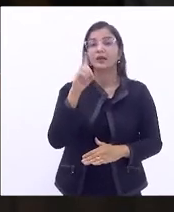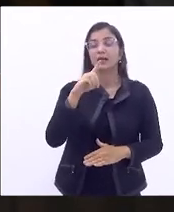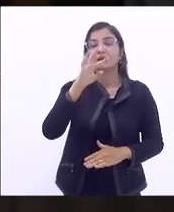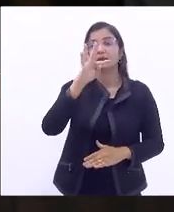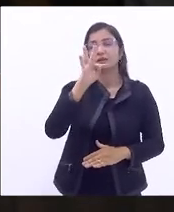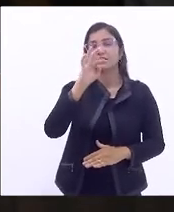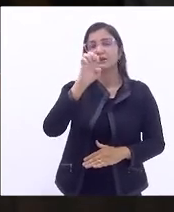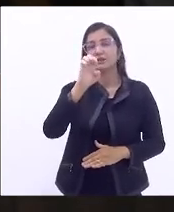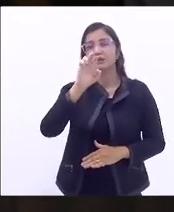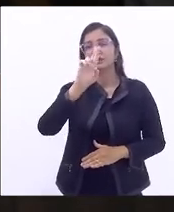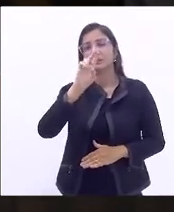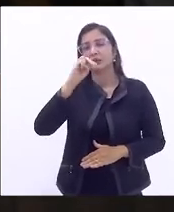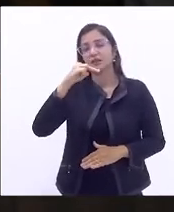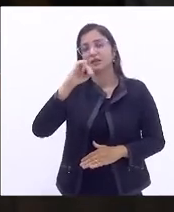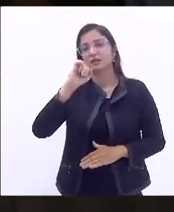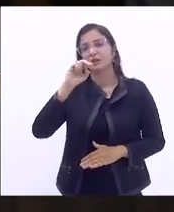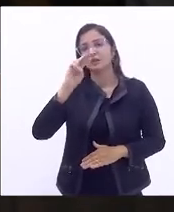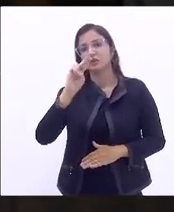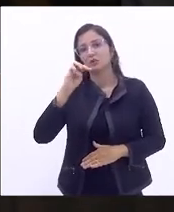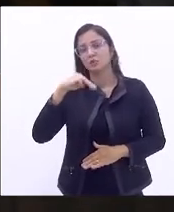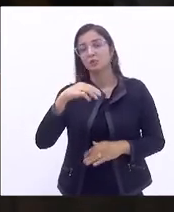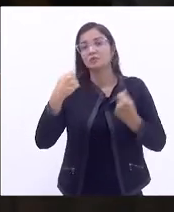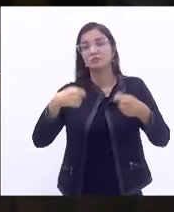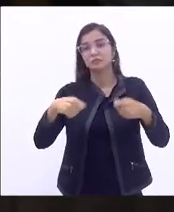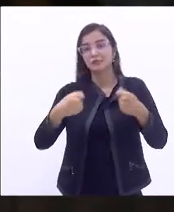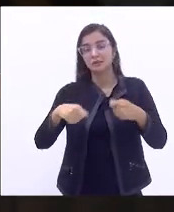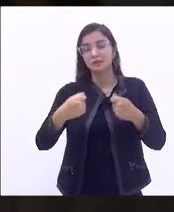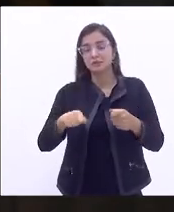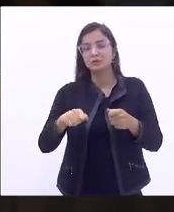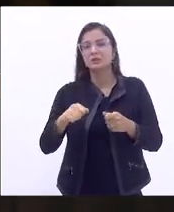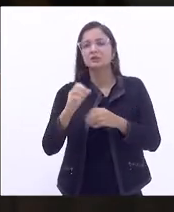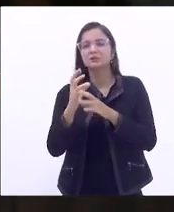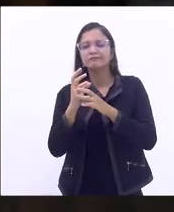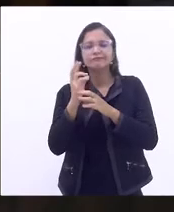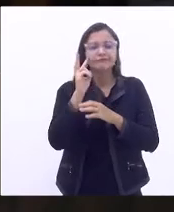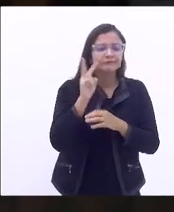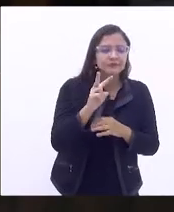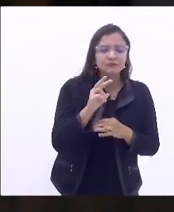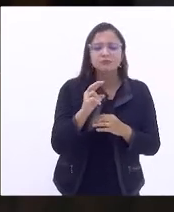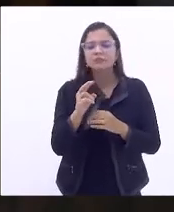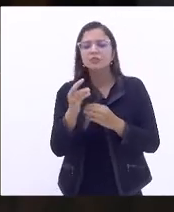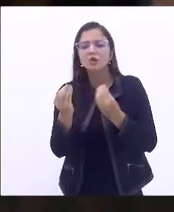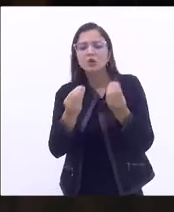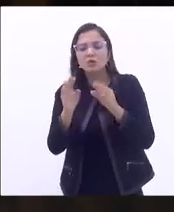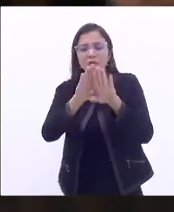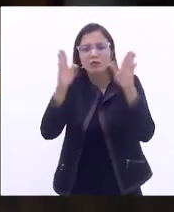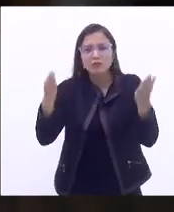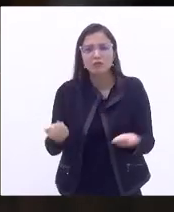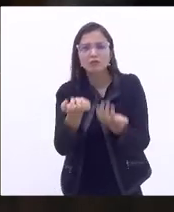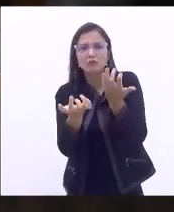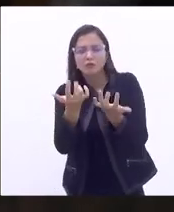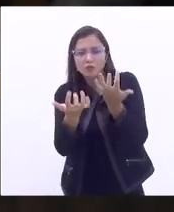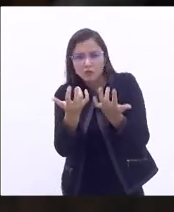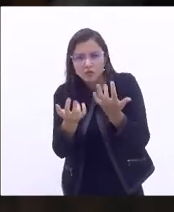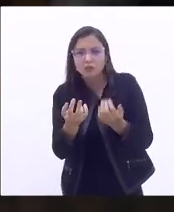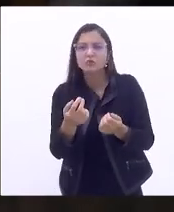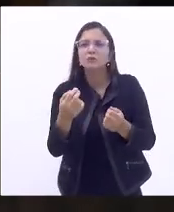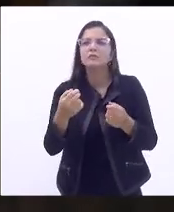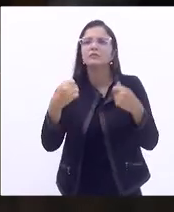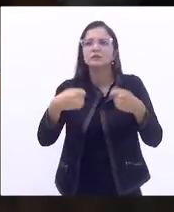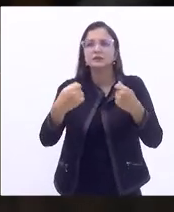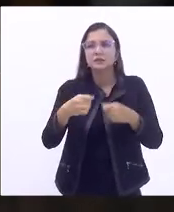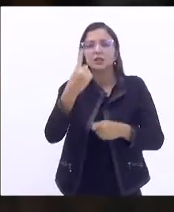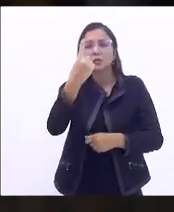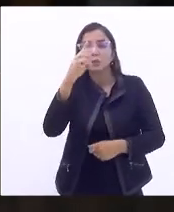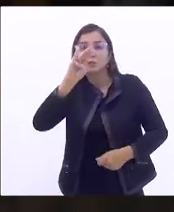Essa empresa precisa fazer a revisão do forno. É desligar e gastar